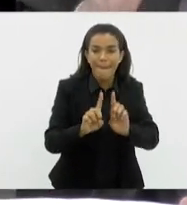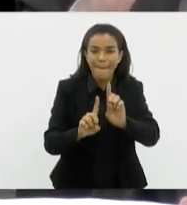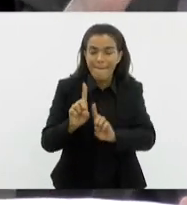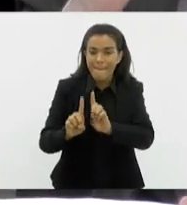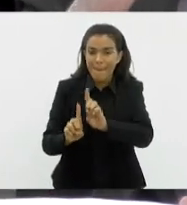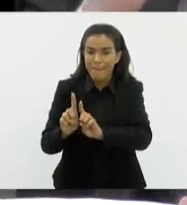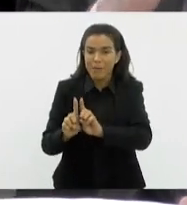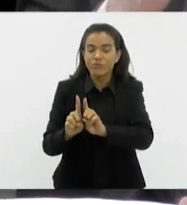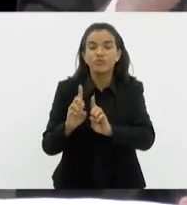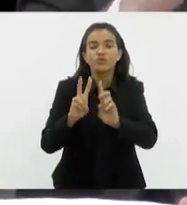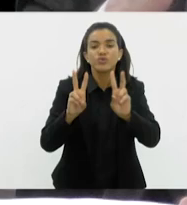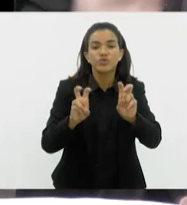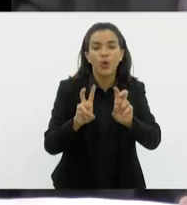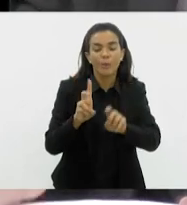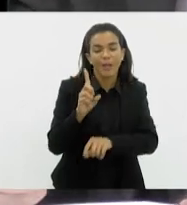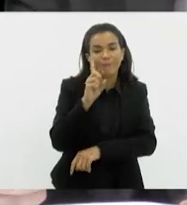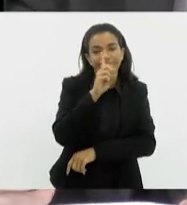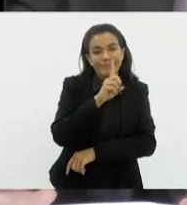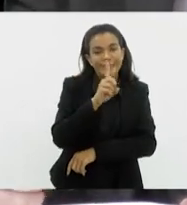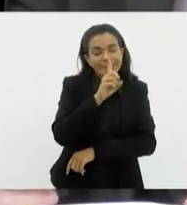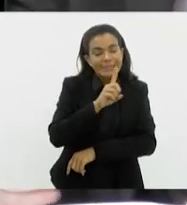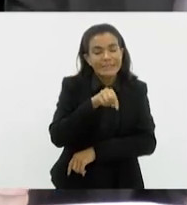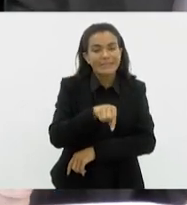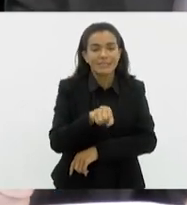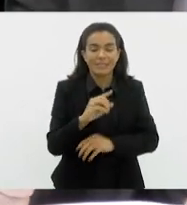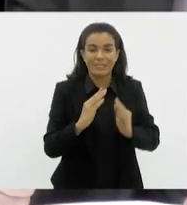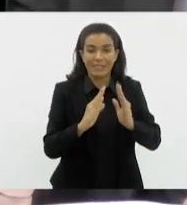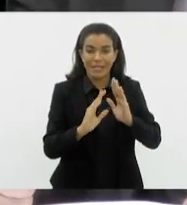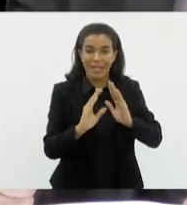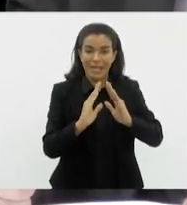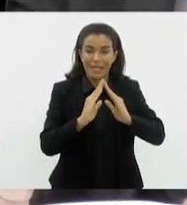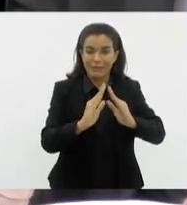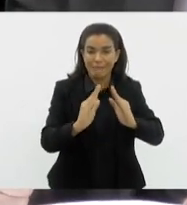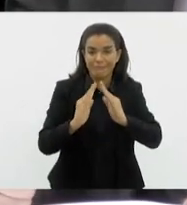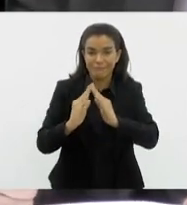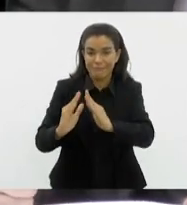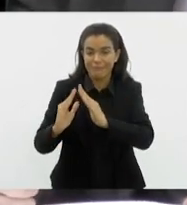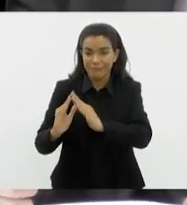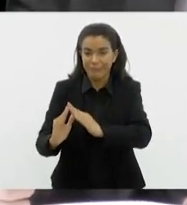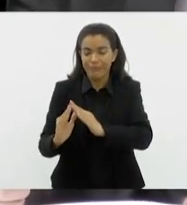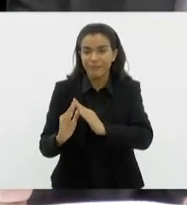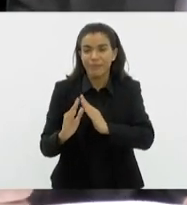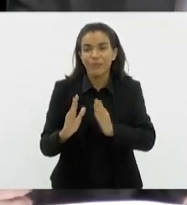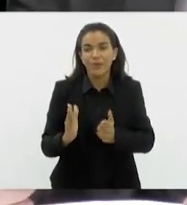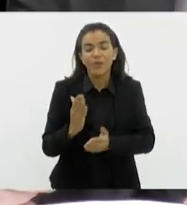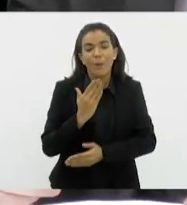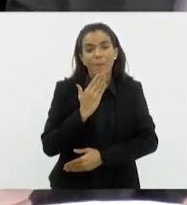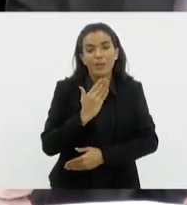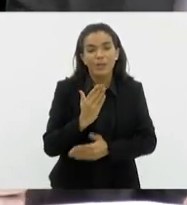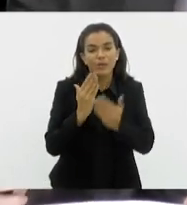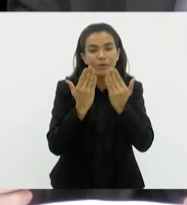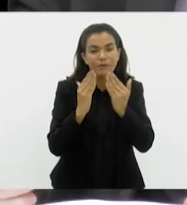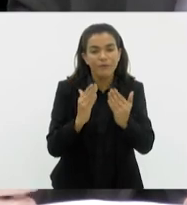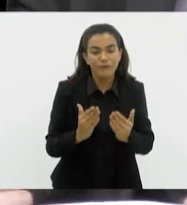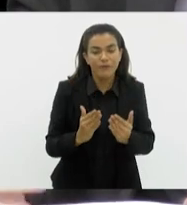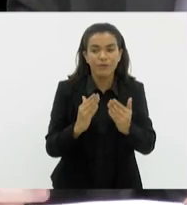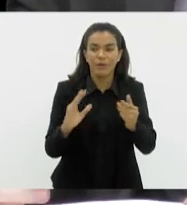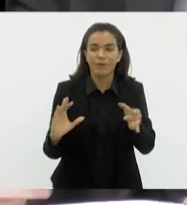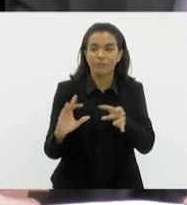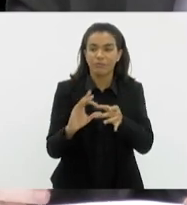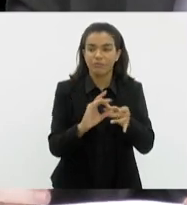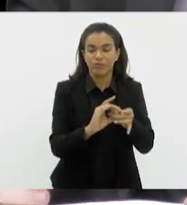também traz alguns critérios que estão elencados pelo projeto de lei do deputado. Então, o meu pedido de vista é nesse sentido,